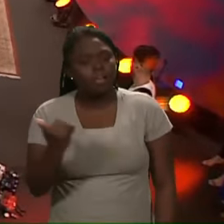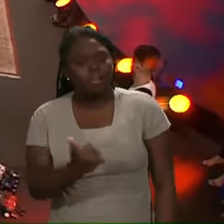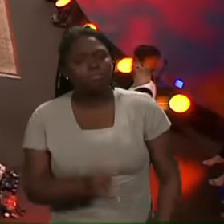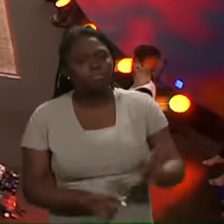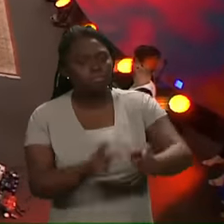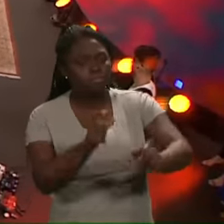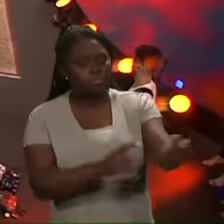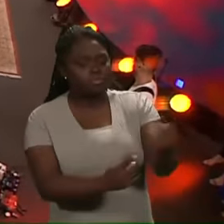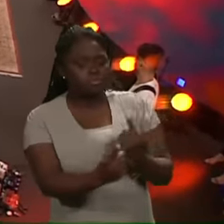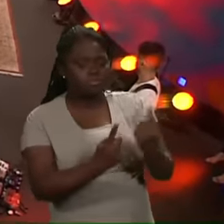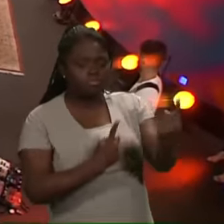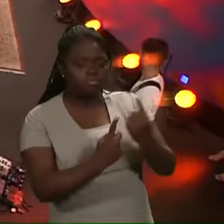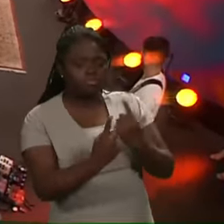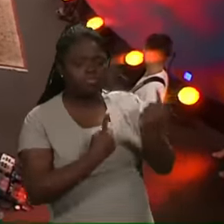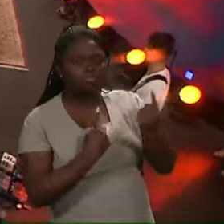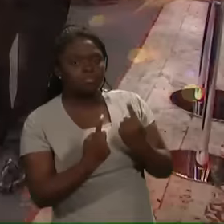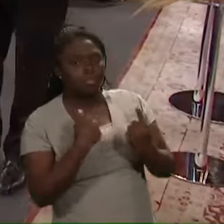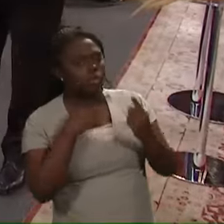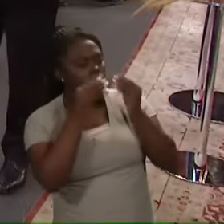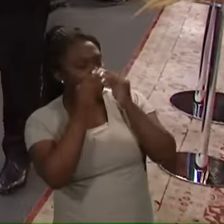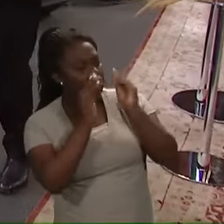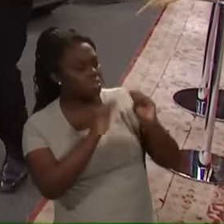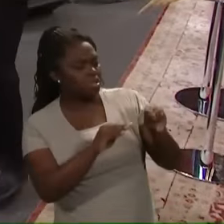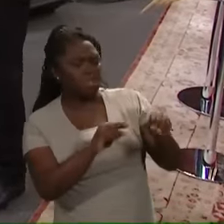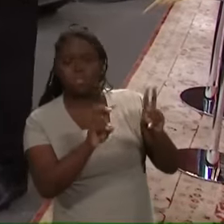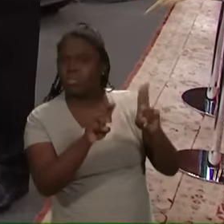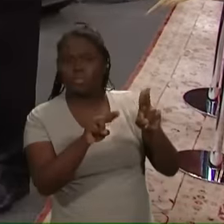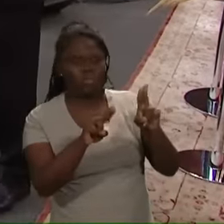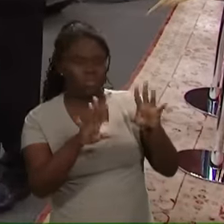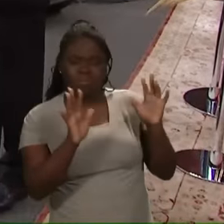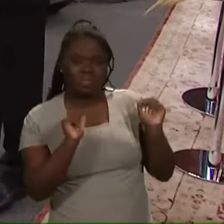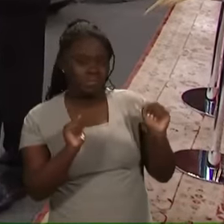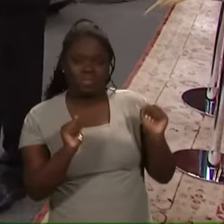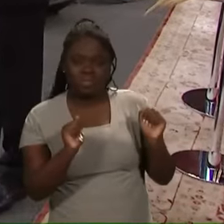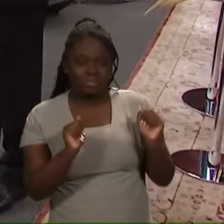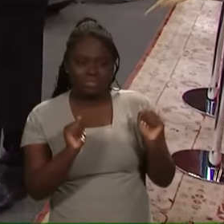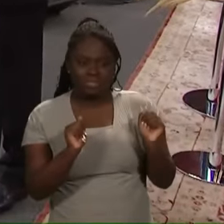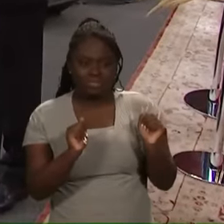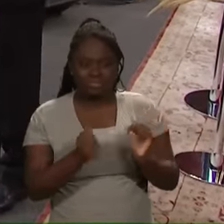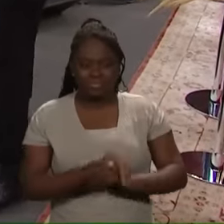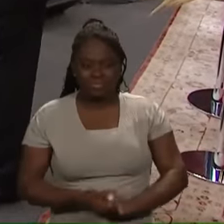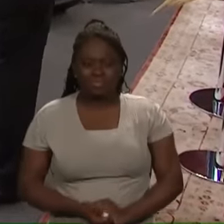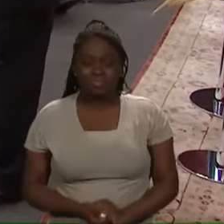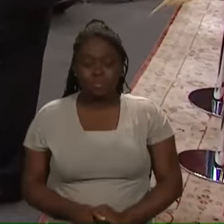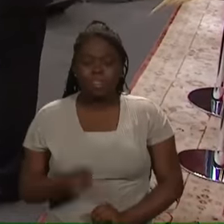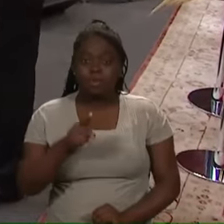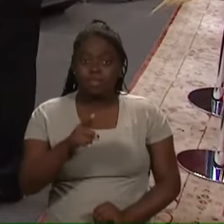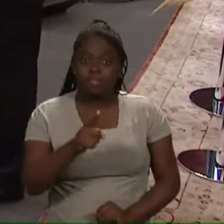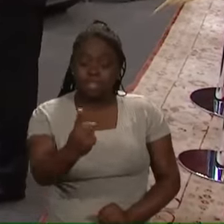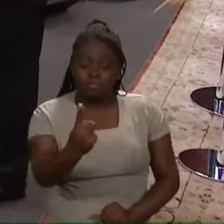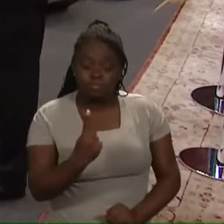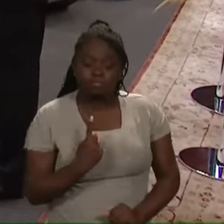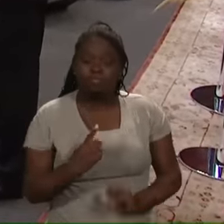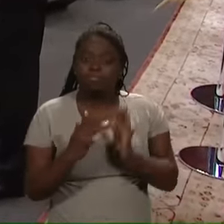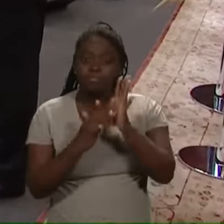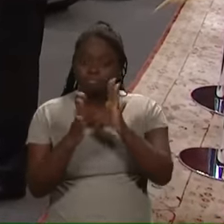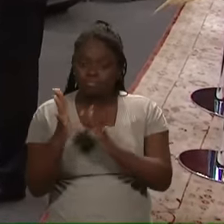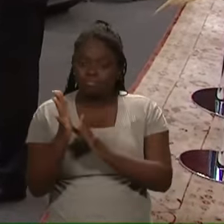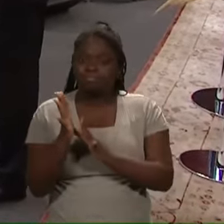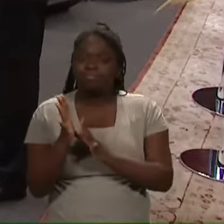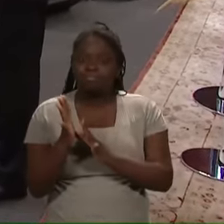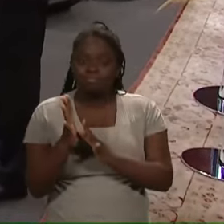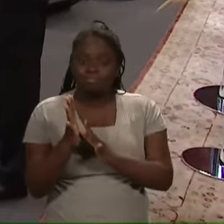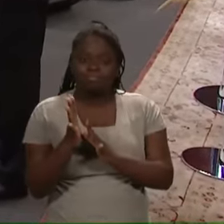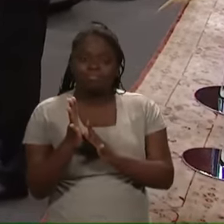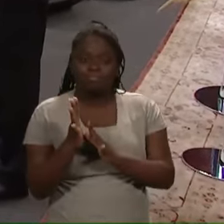a mim, eu nunca mais lançarei fora. Você vem para Jesus,